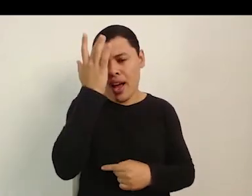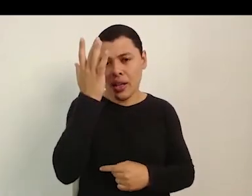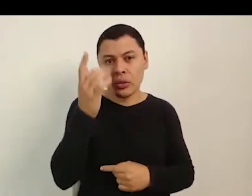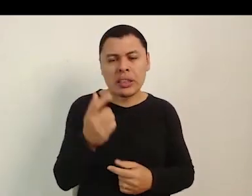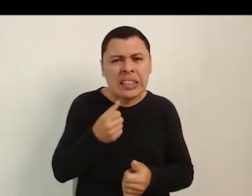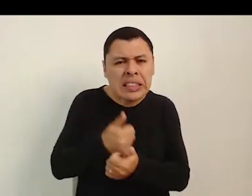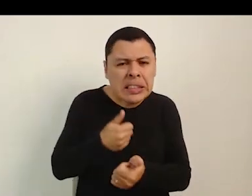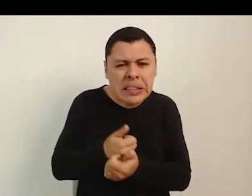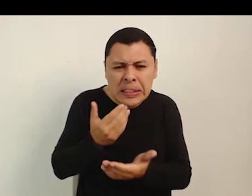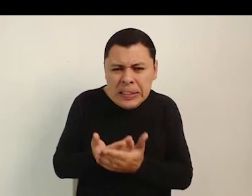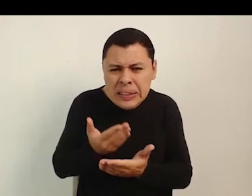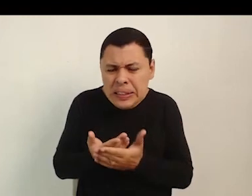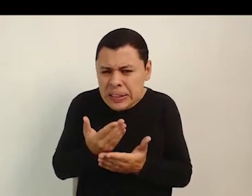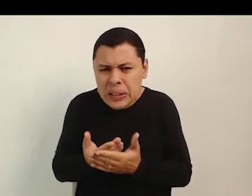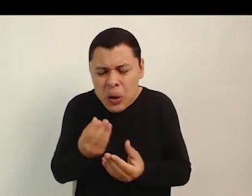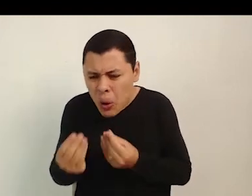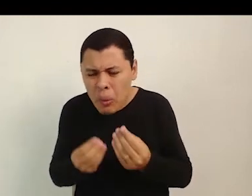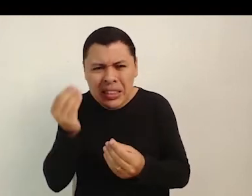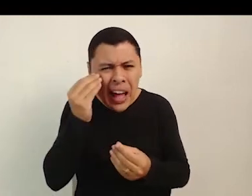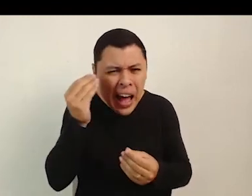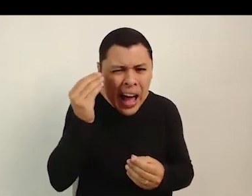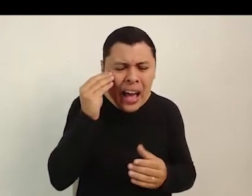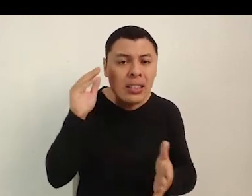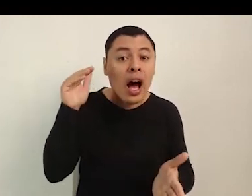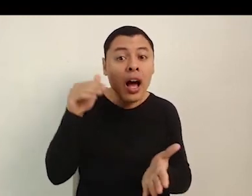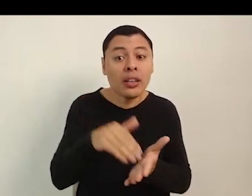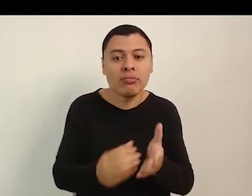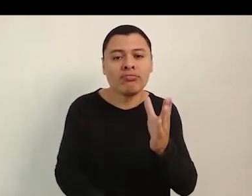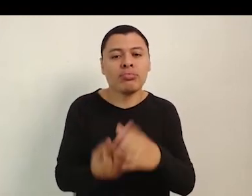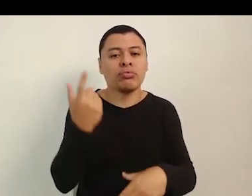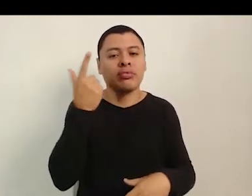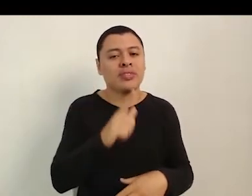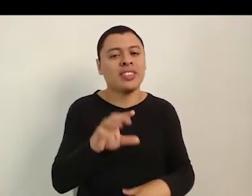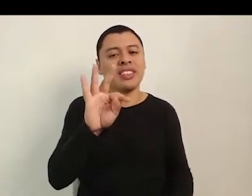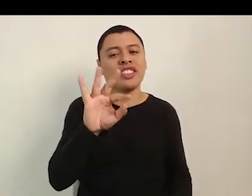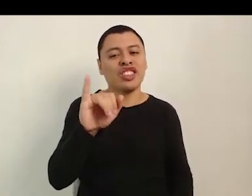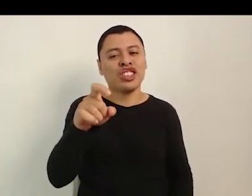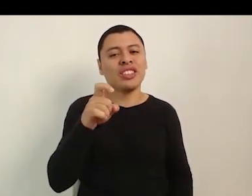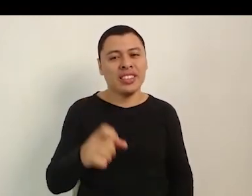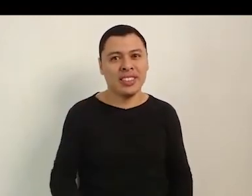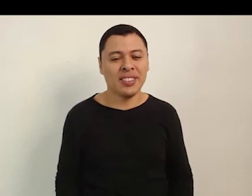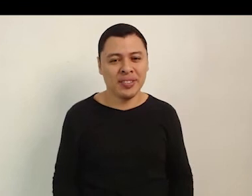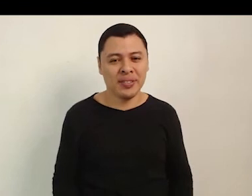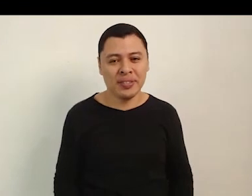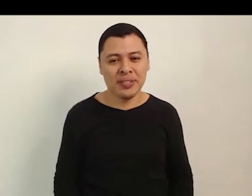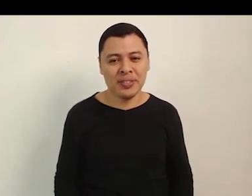fazendo experiências e um monte de testes, até o teclado virar o TICS.